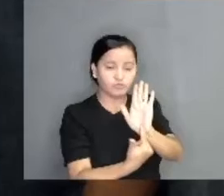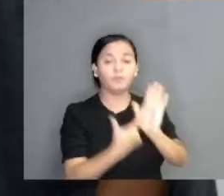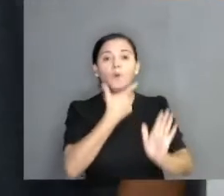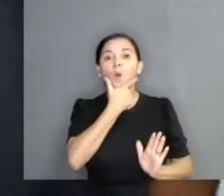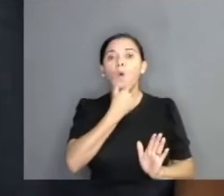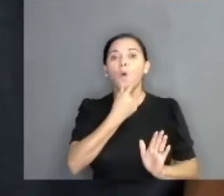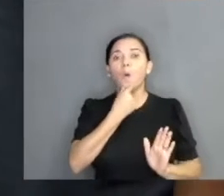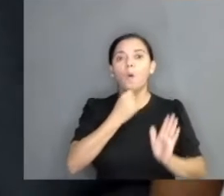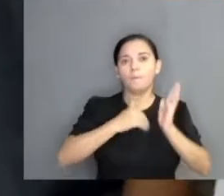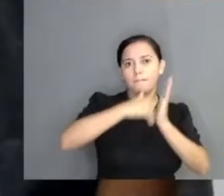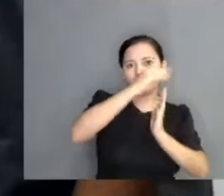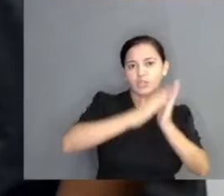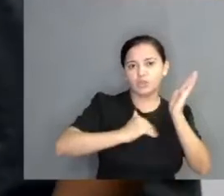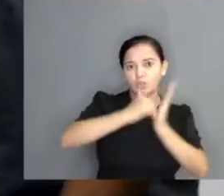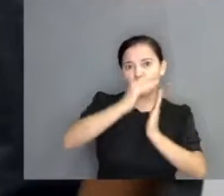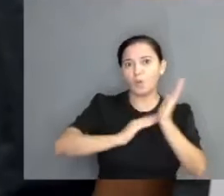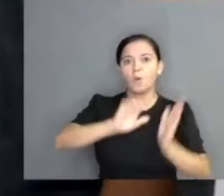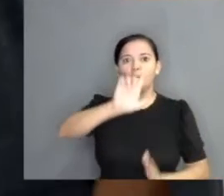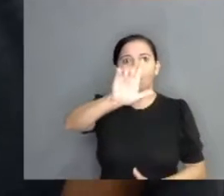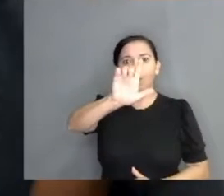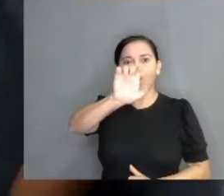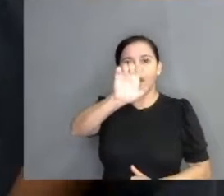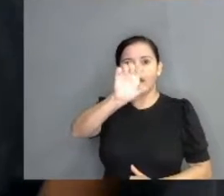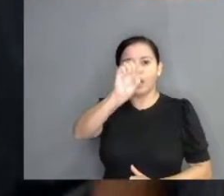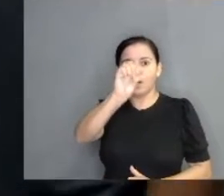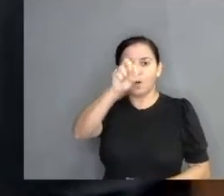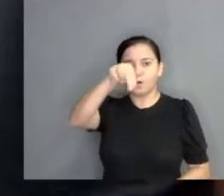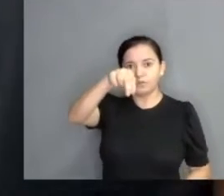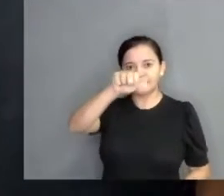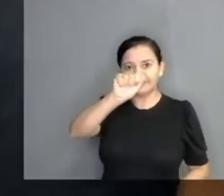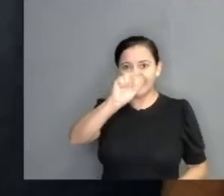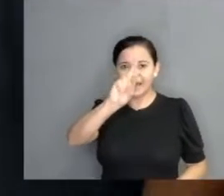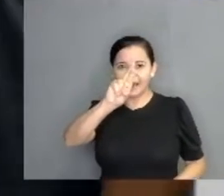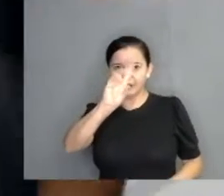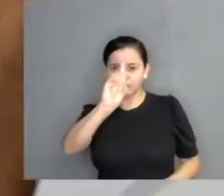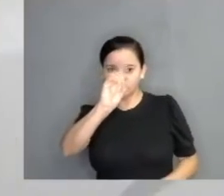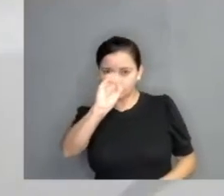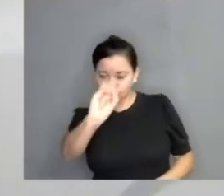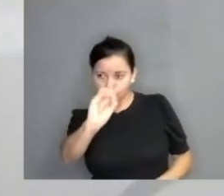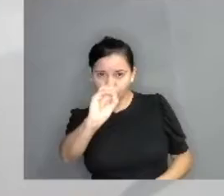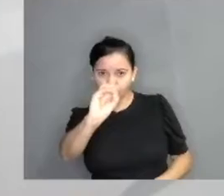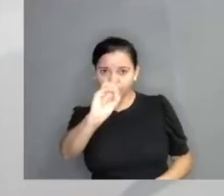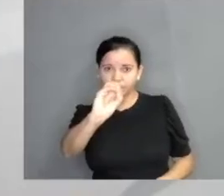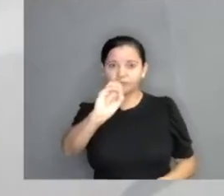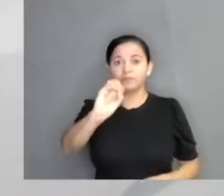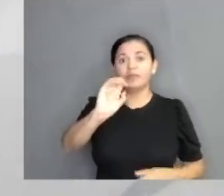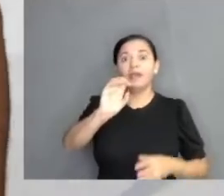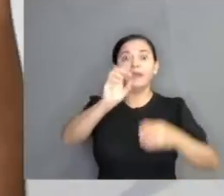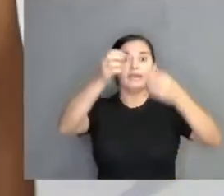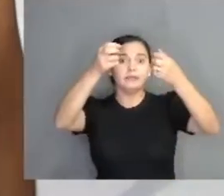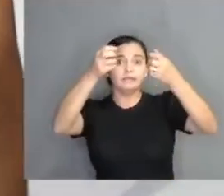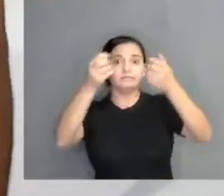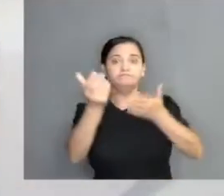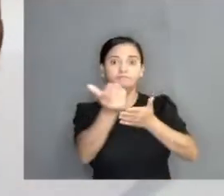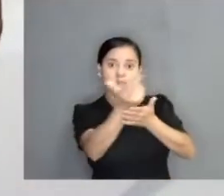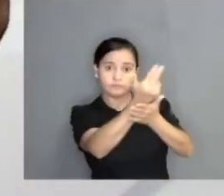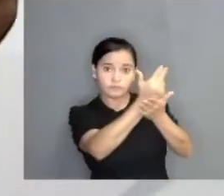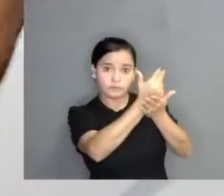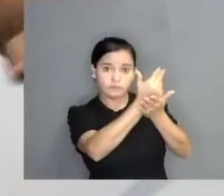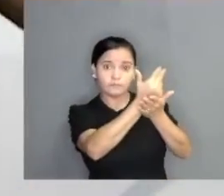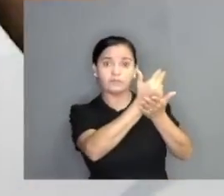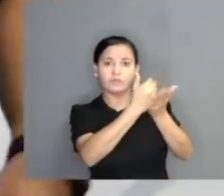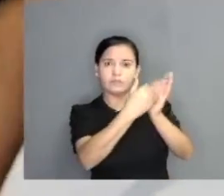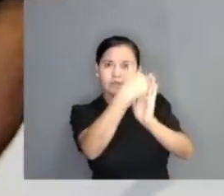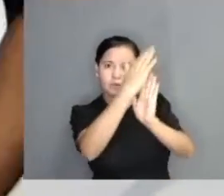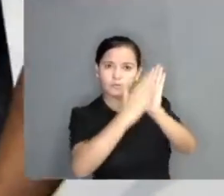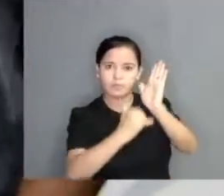desenho que acompanhava as notas feitas por volta do ano 1490, tá? Era de Leonardo da Vinci.